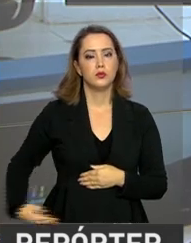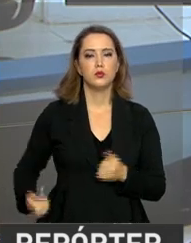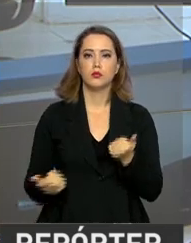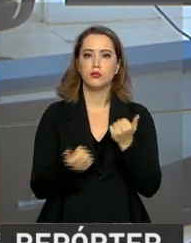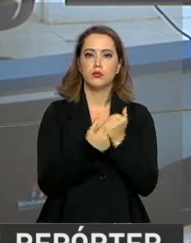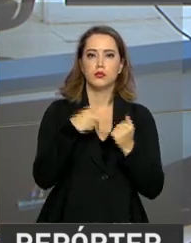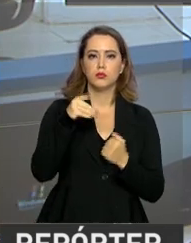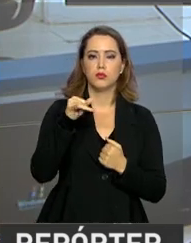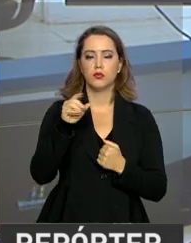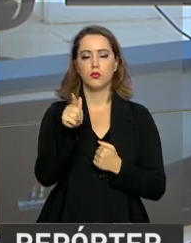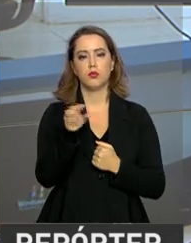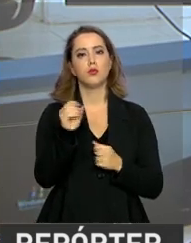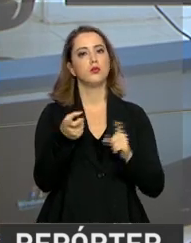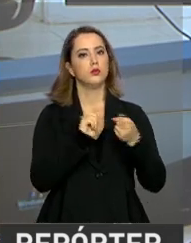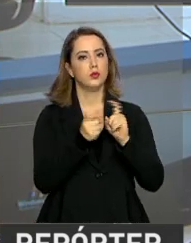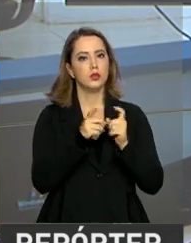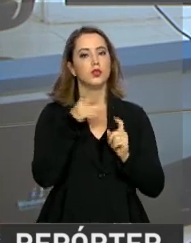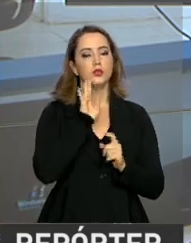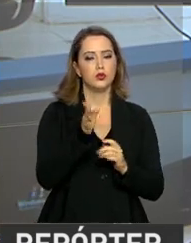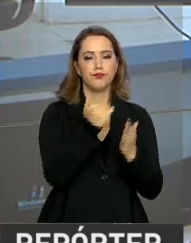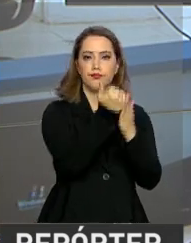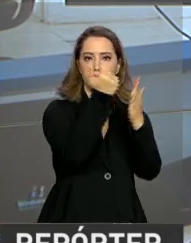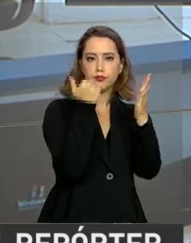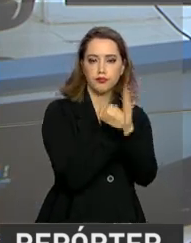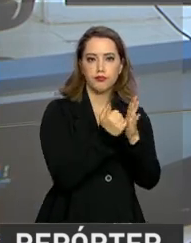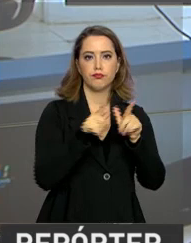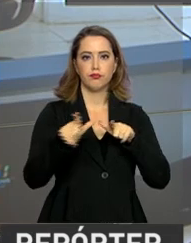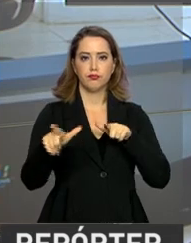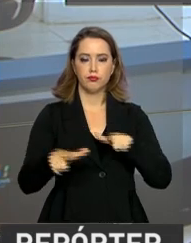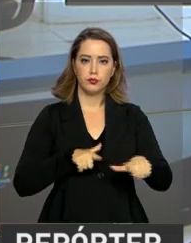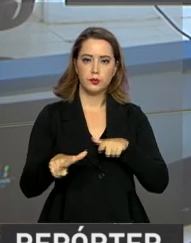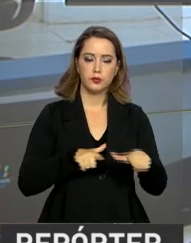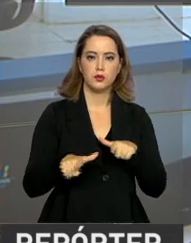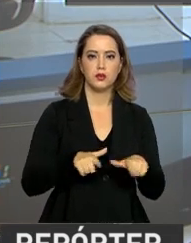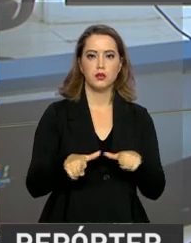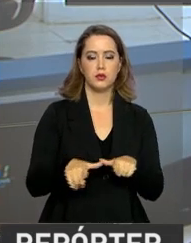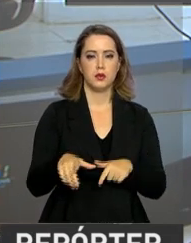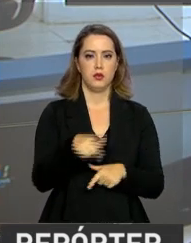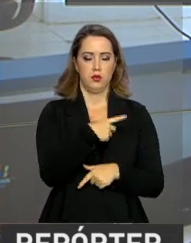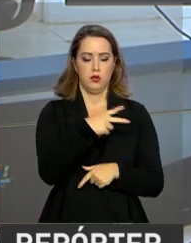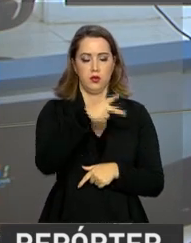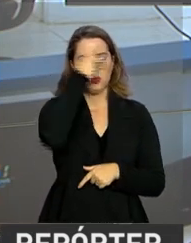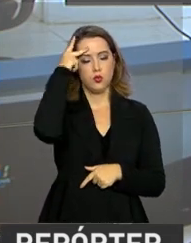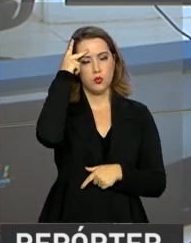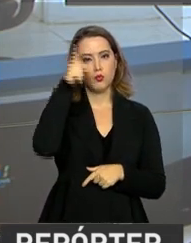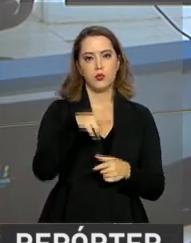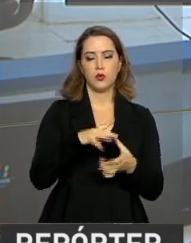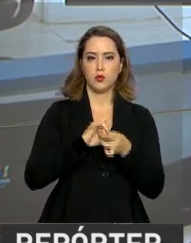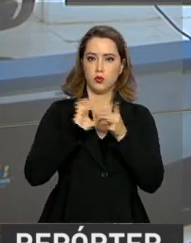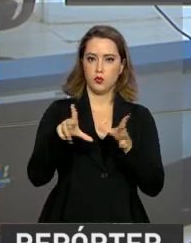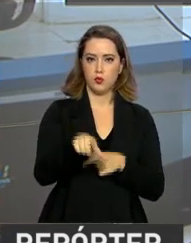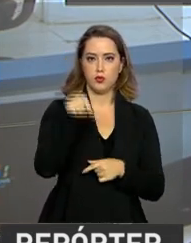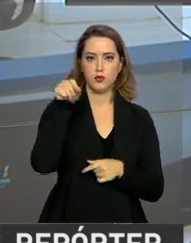Planejamento, Diogo Oliveira, anunciou a redução de cargos e funções comissionadas no governo federal. A medida faz parte do processo de corte nos